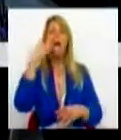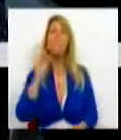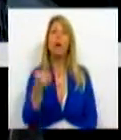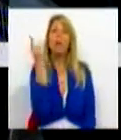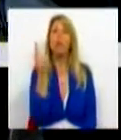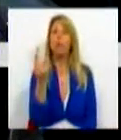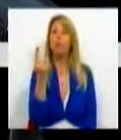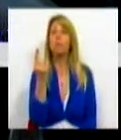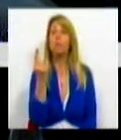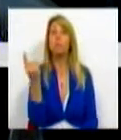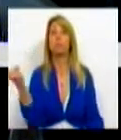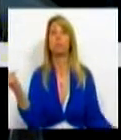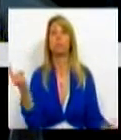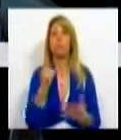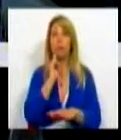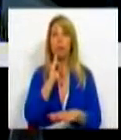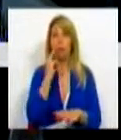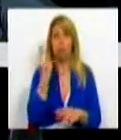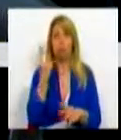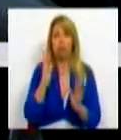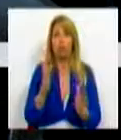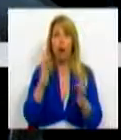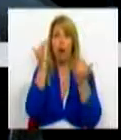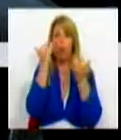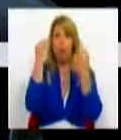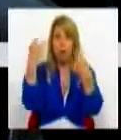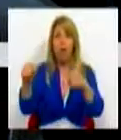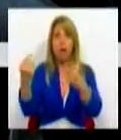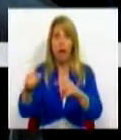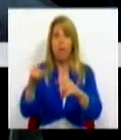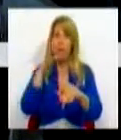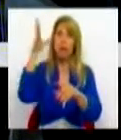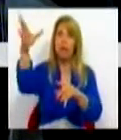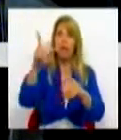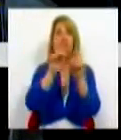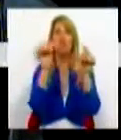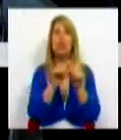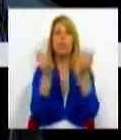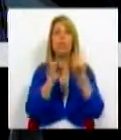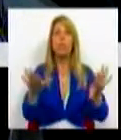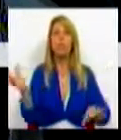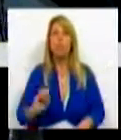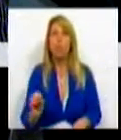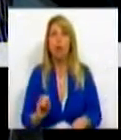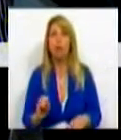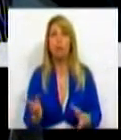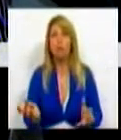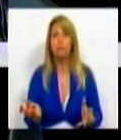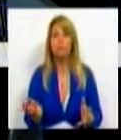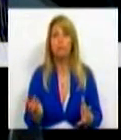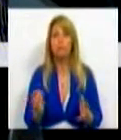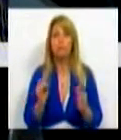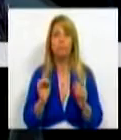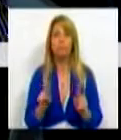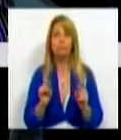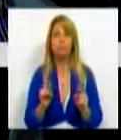a dada altura, até nos foi comunicado que não tinha sistema informático. E até nos leva